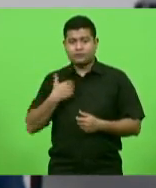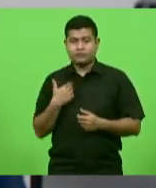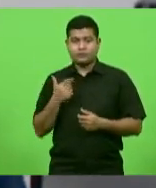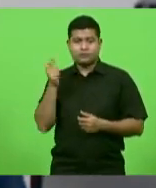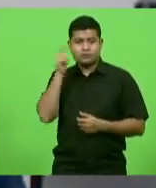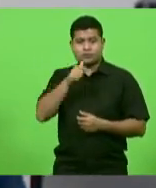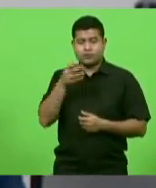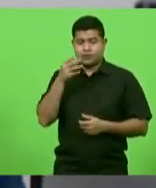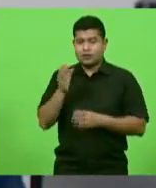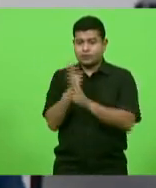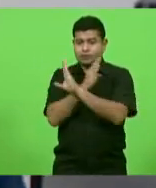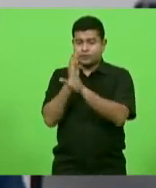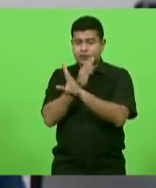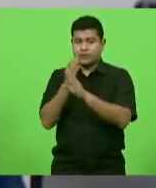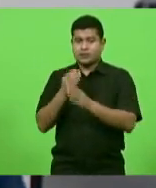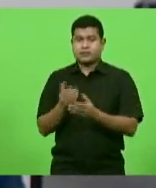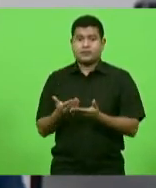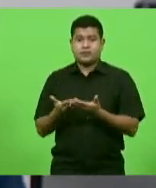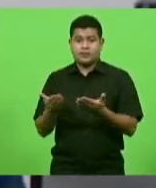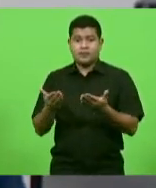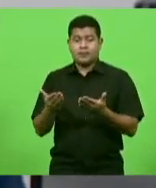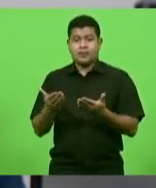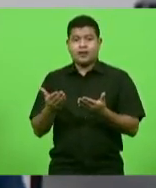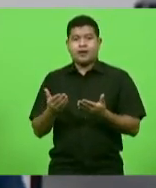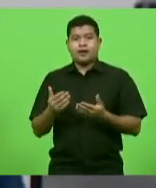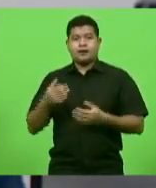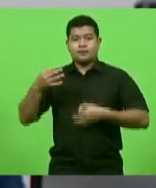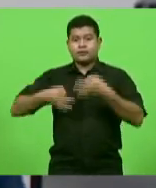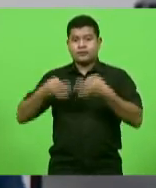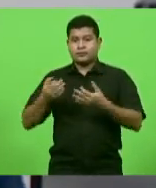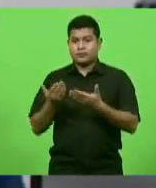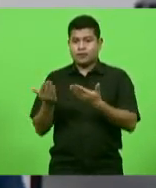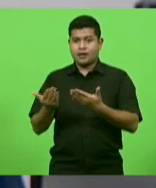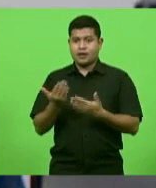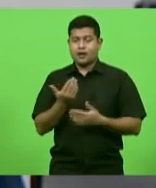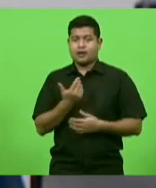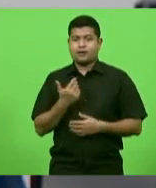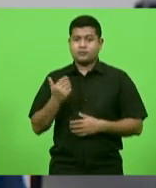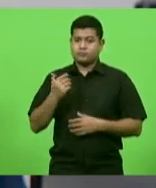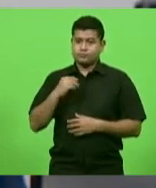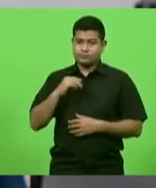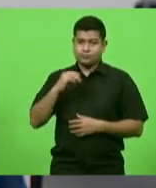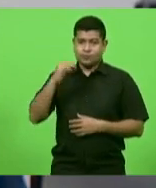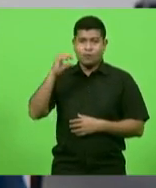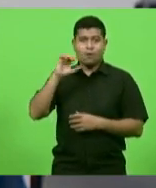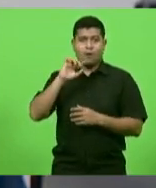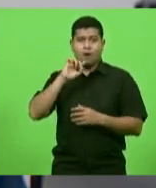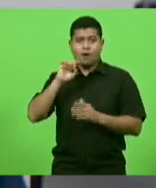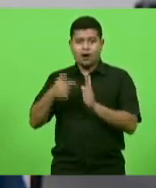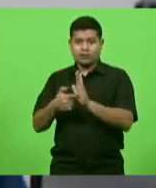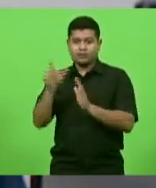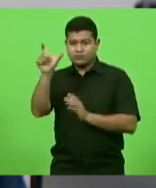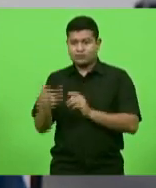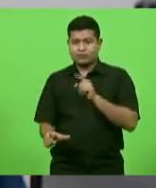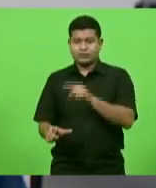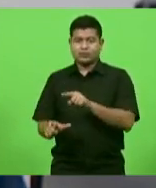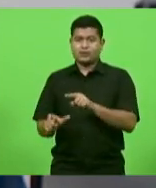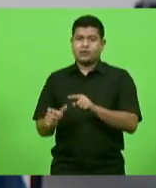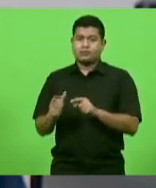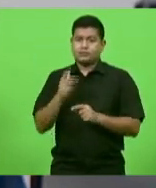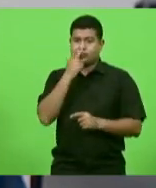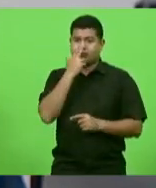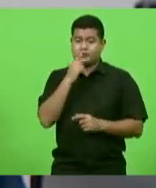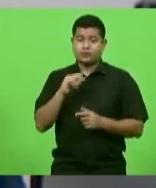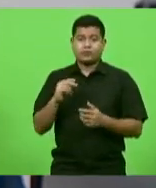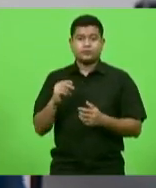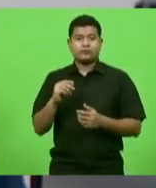preliminar ermitão juízo de probabilidade e que o acusado seja o autor do delito o segundo critério prova da materialidade